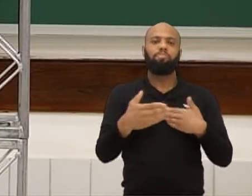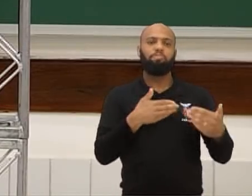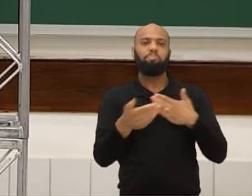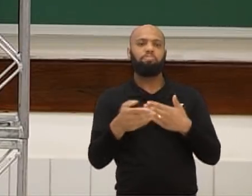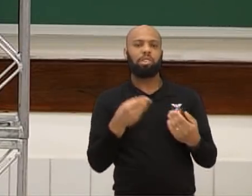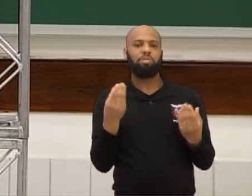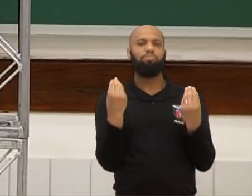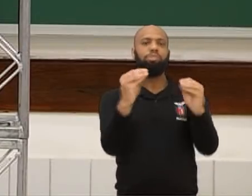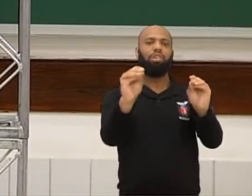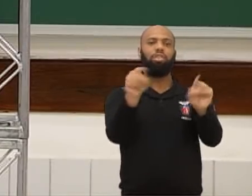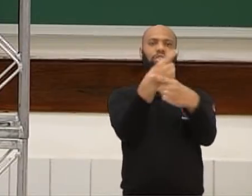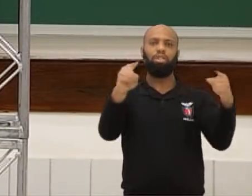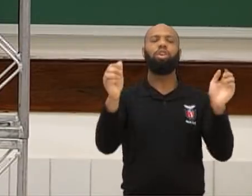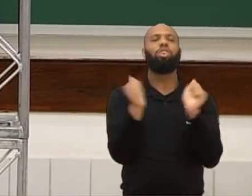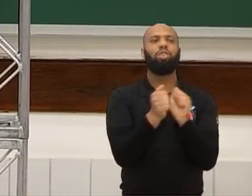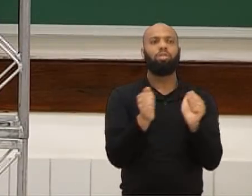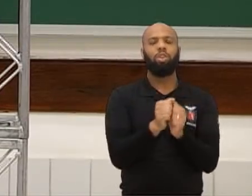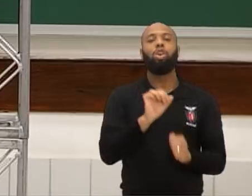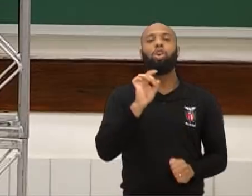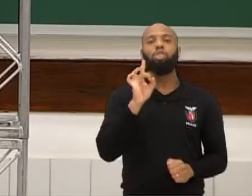estava acontecendo no filme.